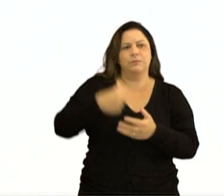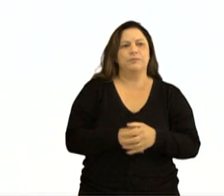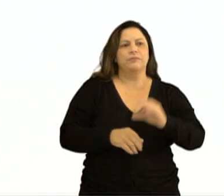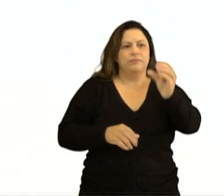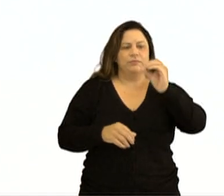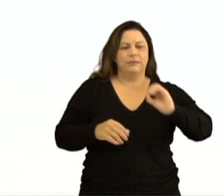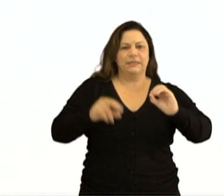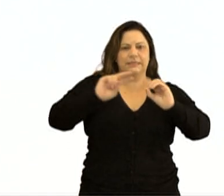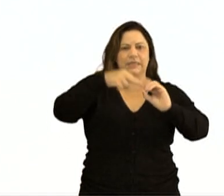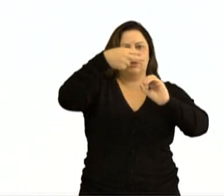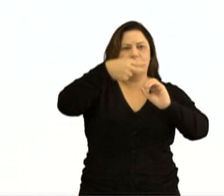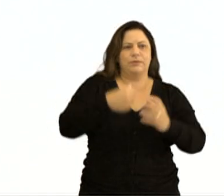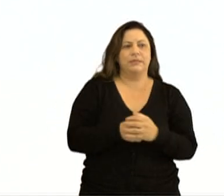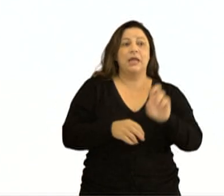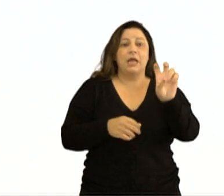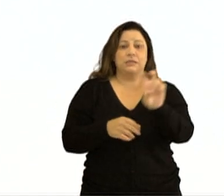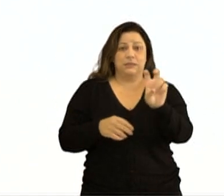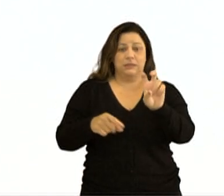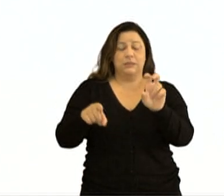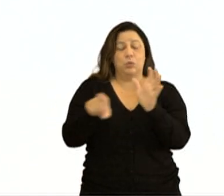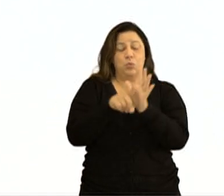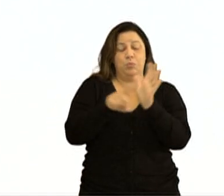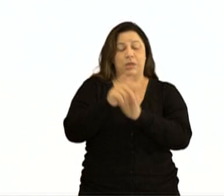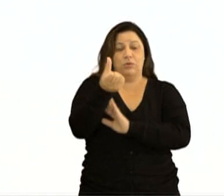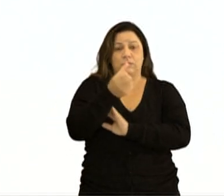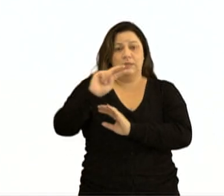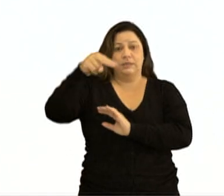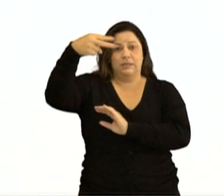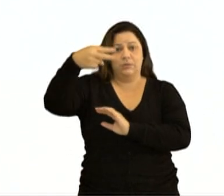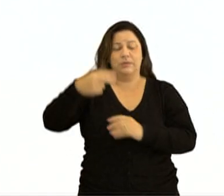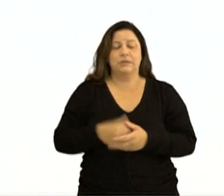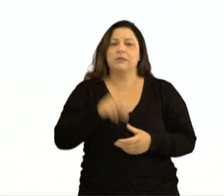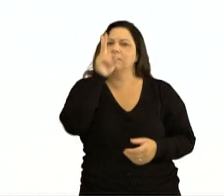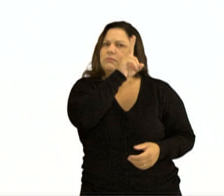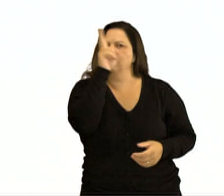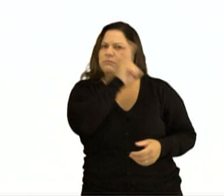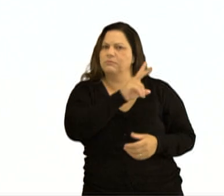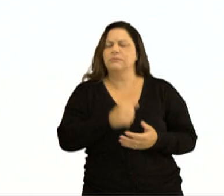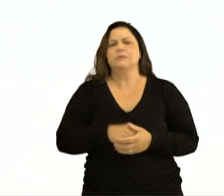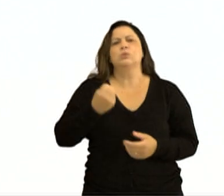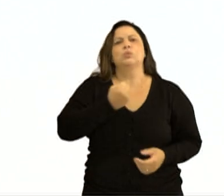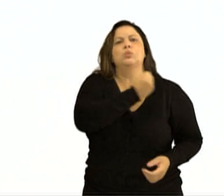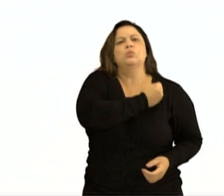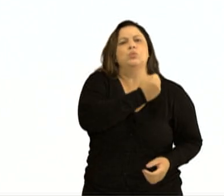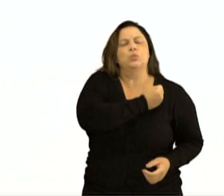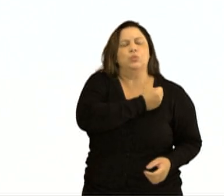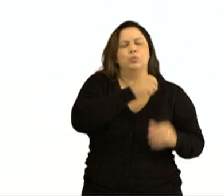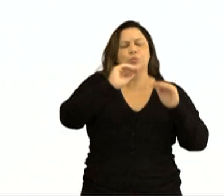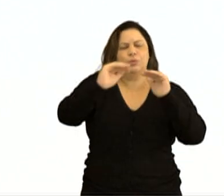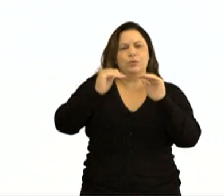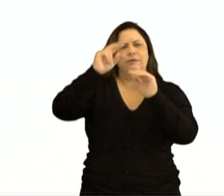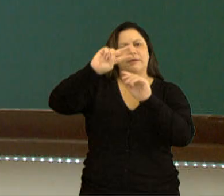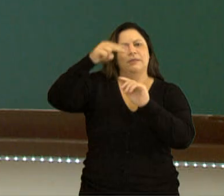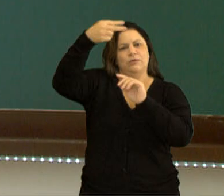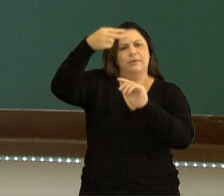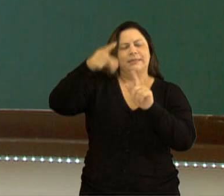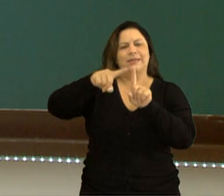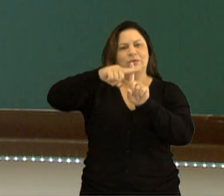quadrado, 5 menos 6 ao quadrado, lembrando, né, o número elevado ao quadrado vai dar positivo.